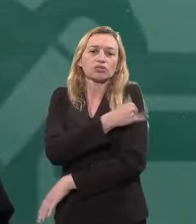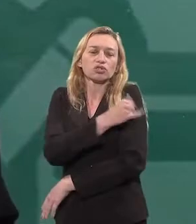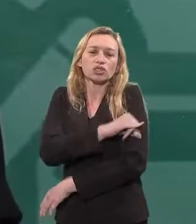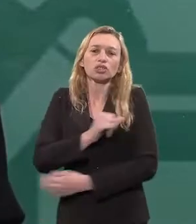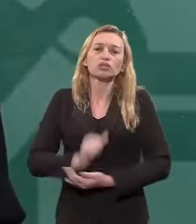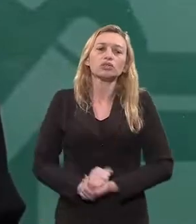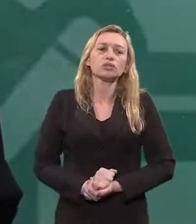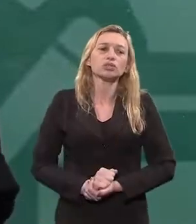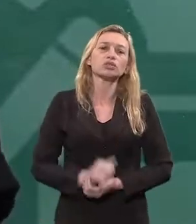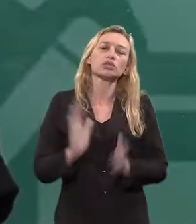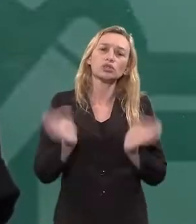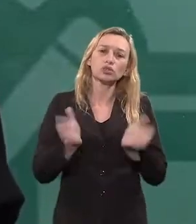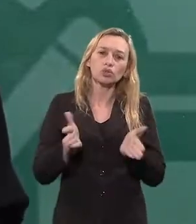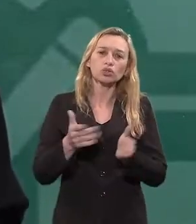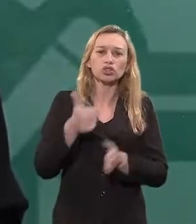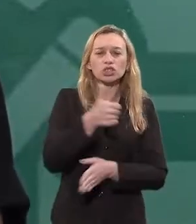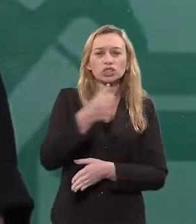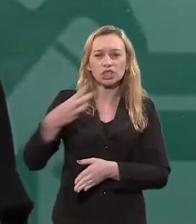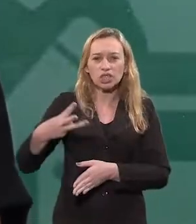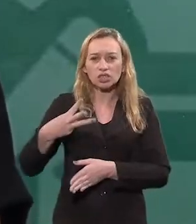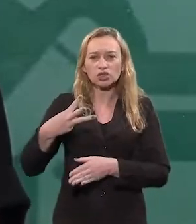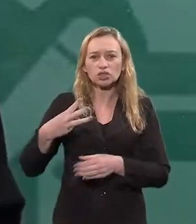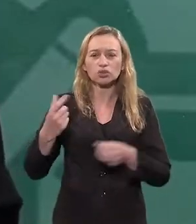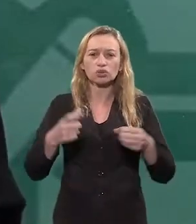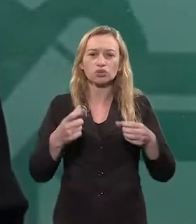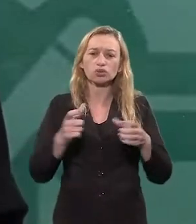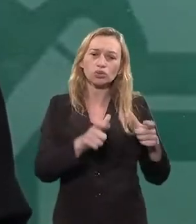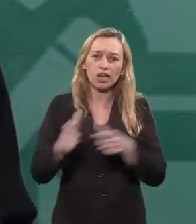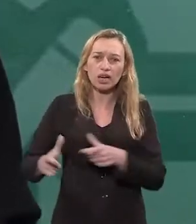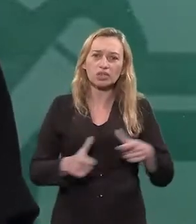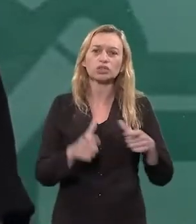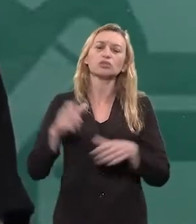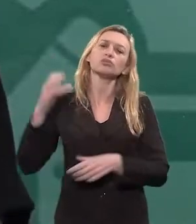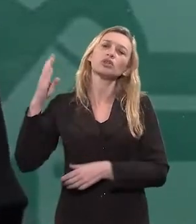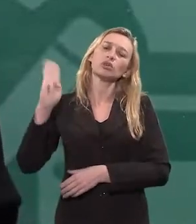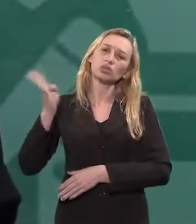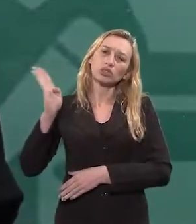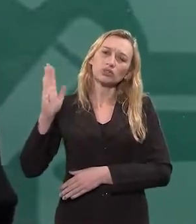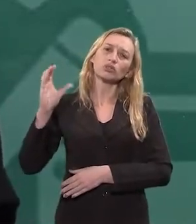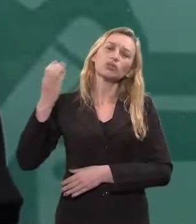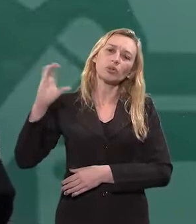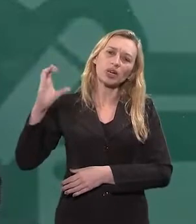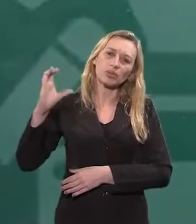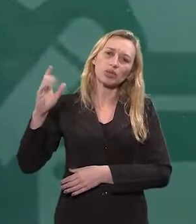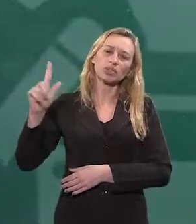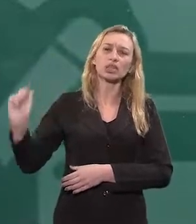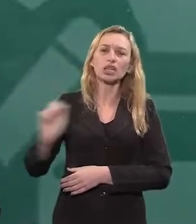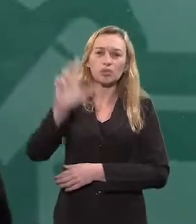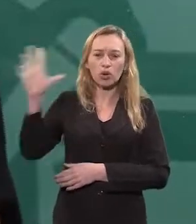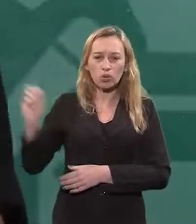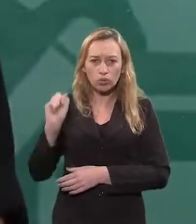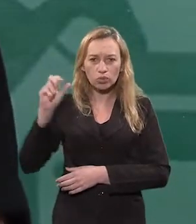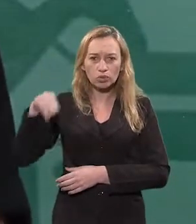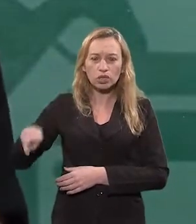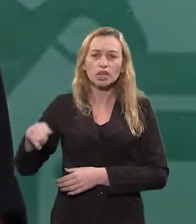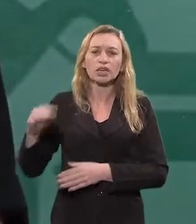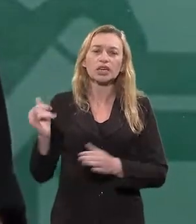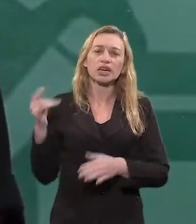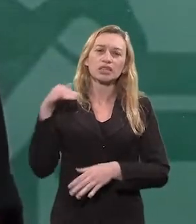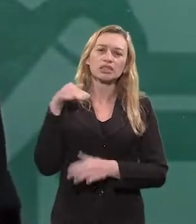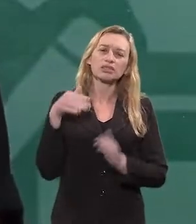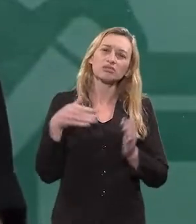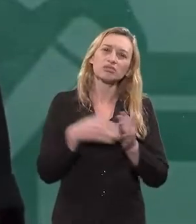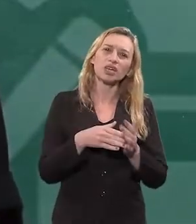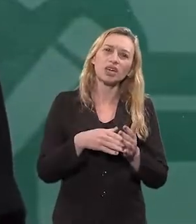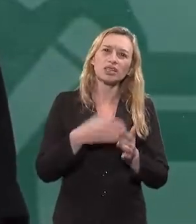no Rio de Janeiro, e aí hoje estamos em 3 bairros, que são Copacabana, Botafogo e Leblon, com a ideia de expandir para outros bairros também. Até o final